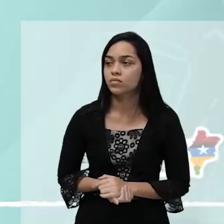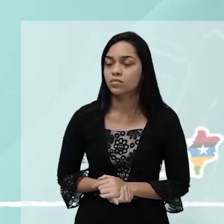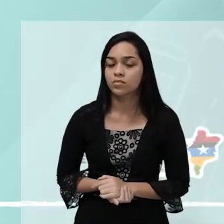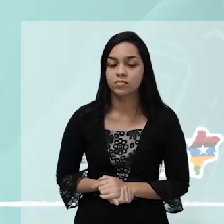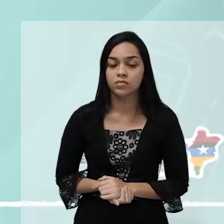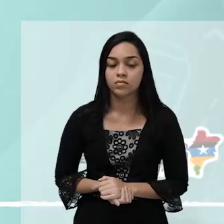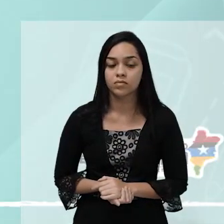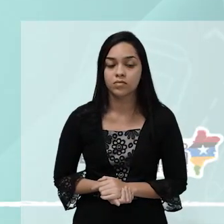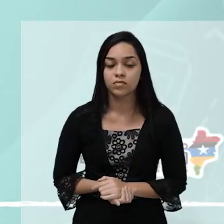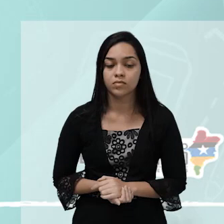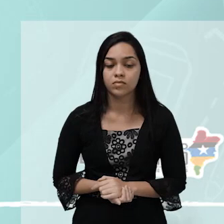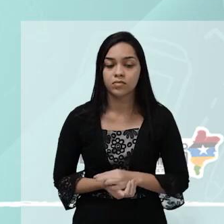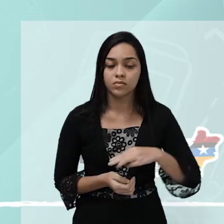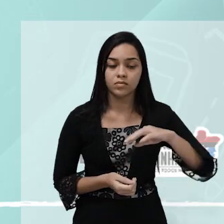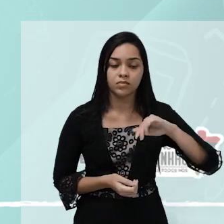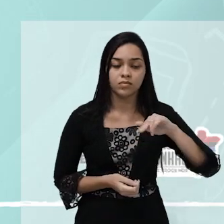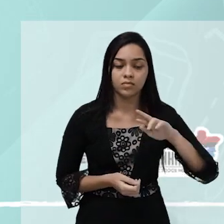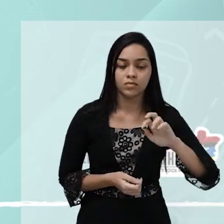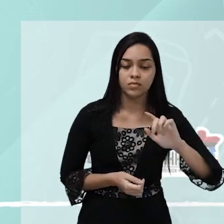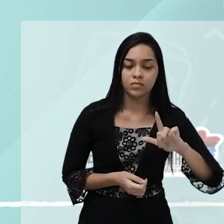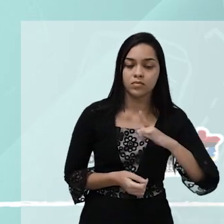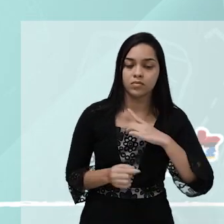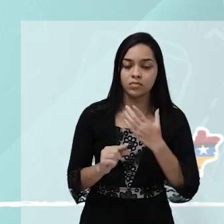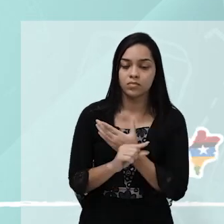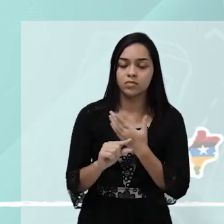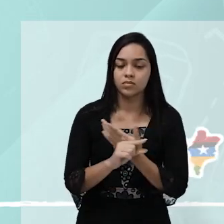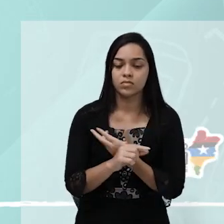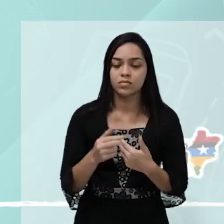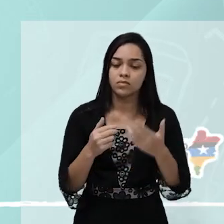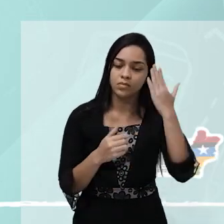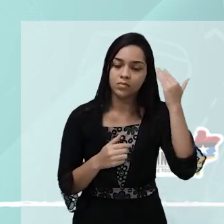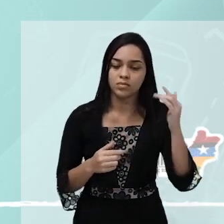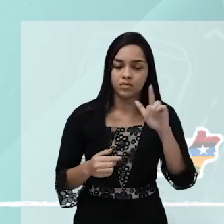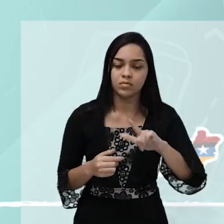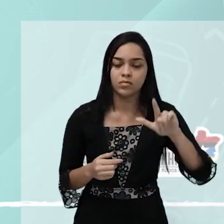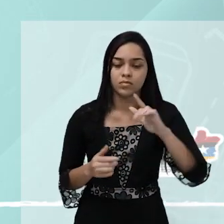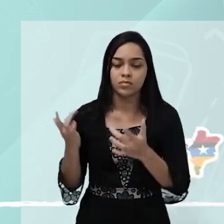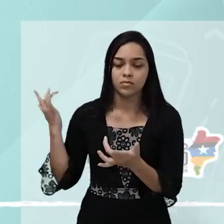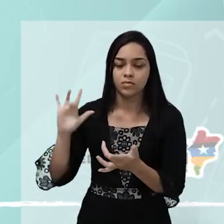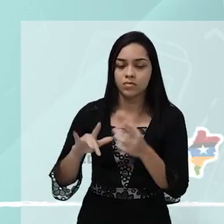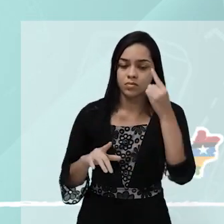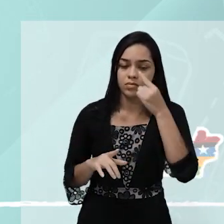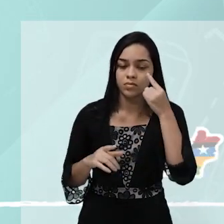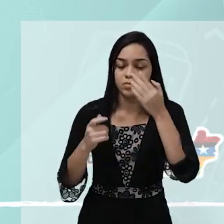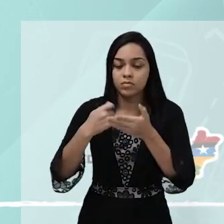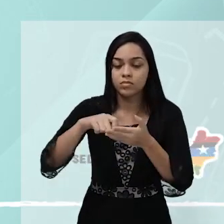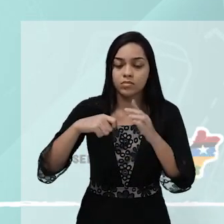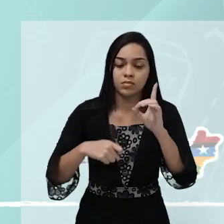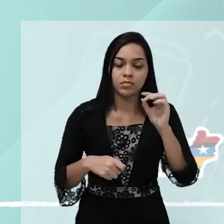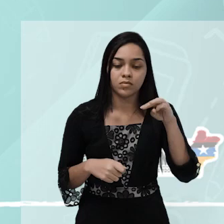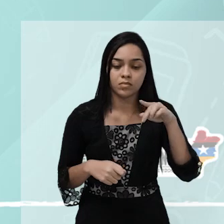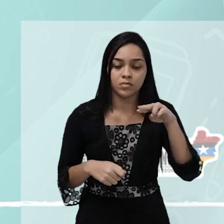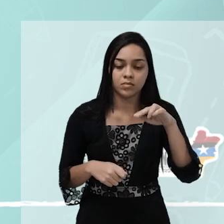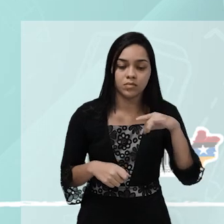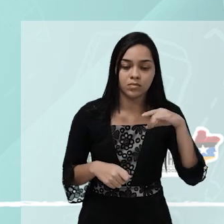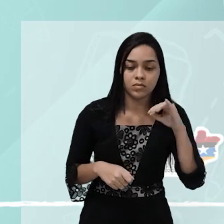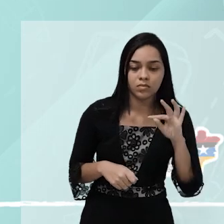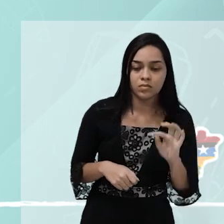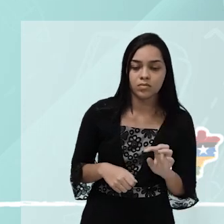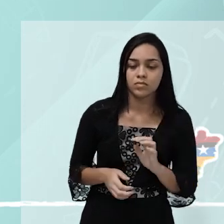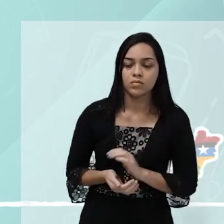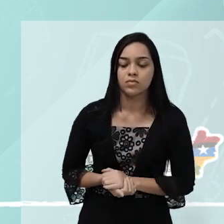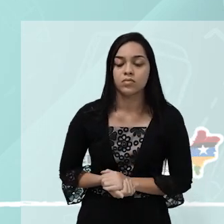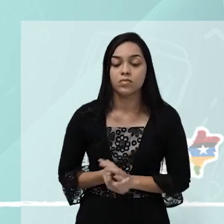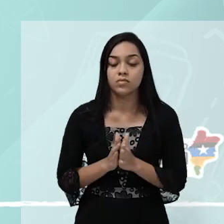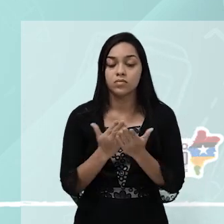Miguel de Cervantes, um dos autores de grande destaque na literatura classicista espanhola, escreveu Dom Quixote de La